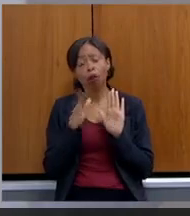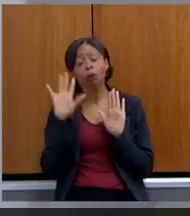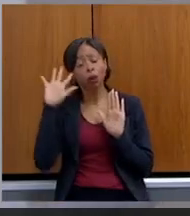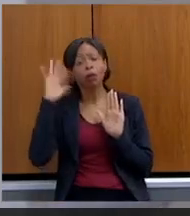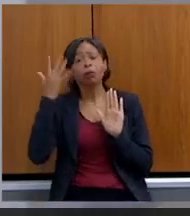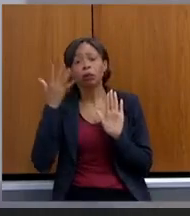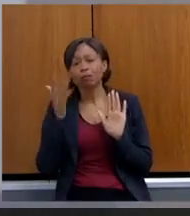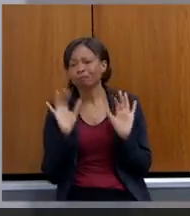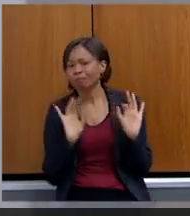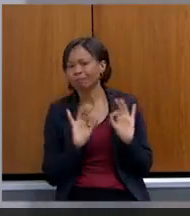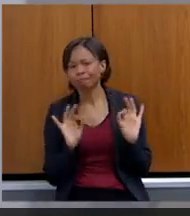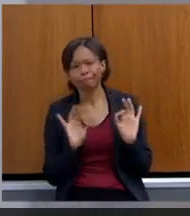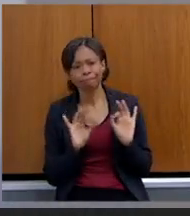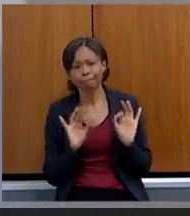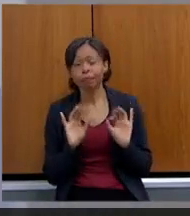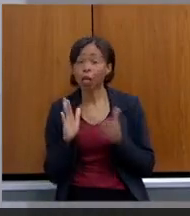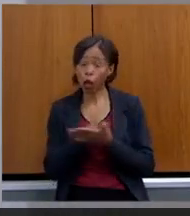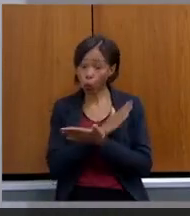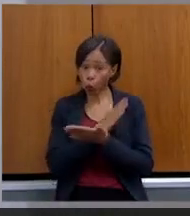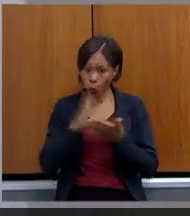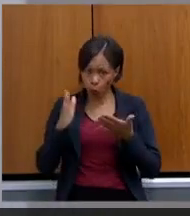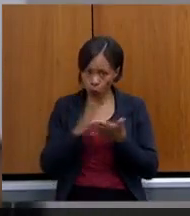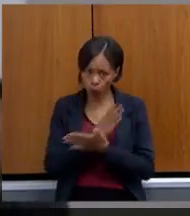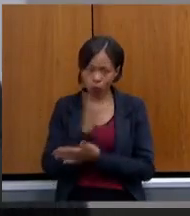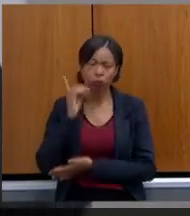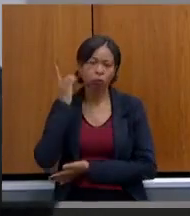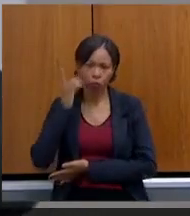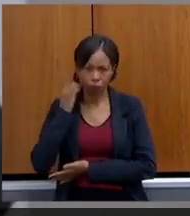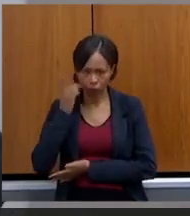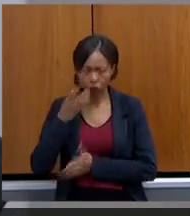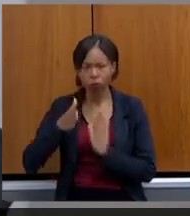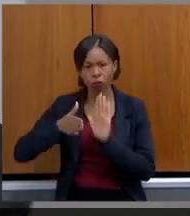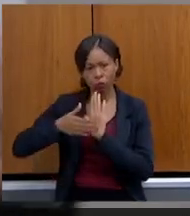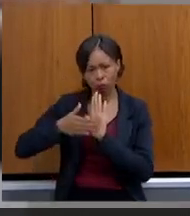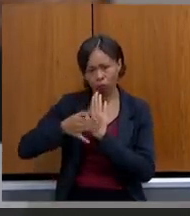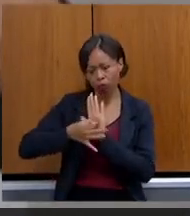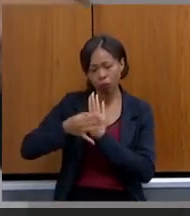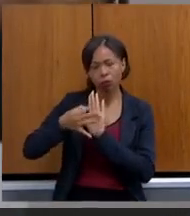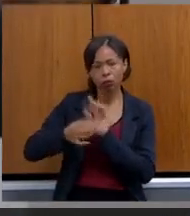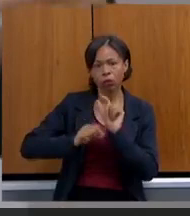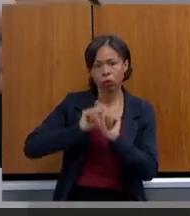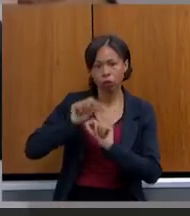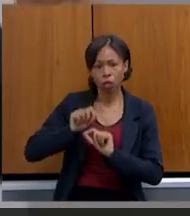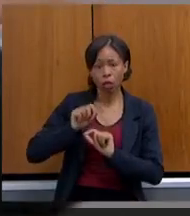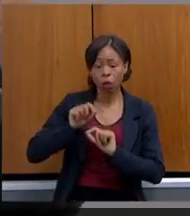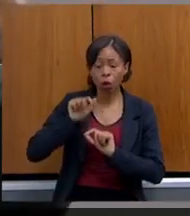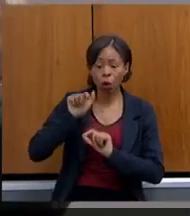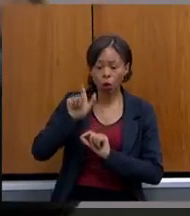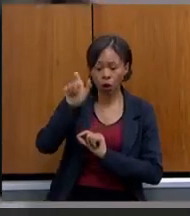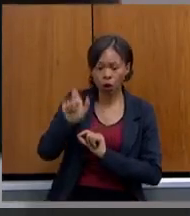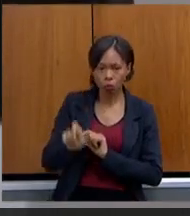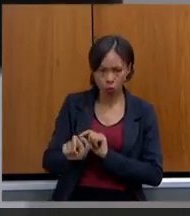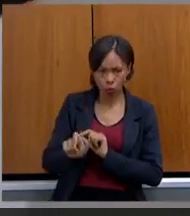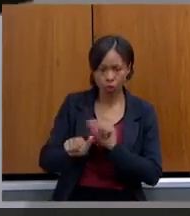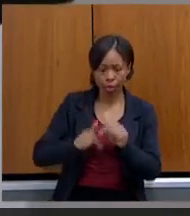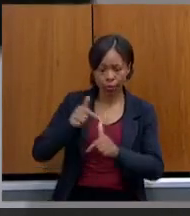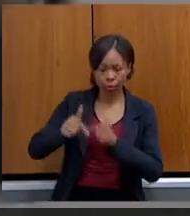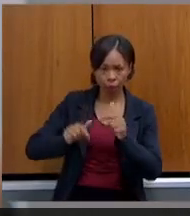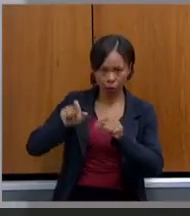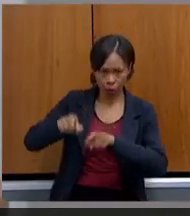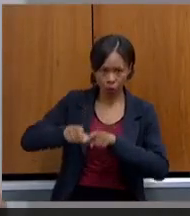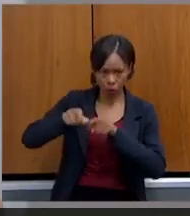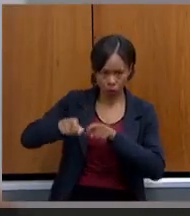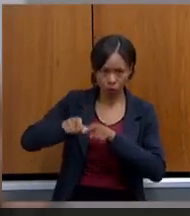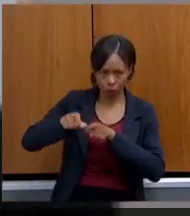alguns deputados então propuseram por exemplo que o trabalhador rural não incluísse no aumento